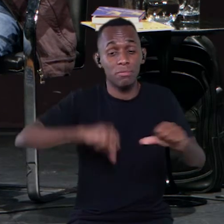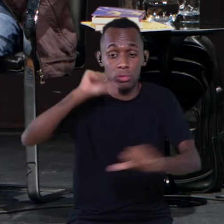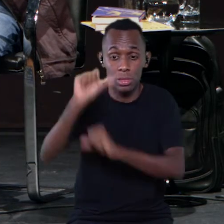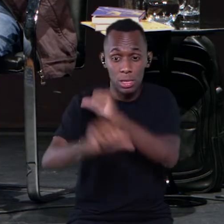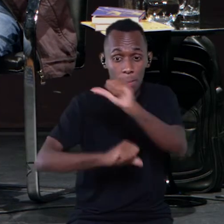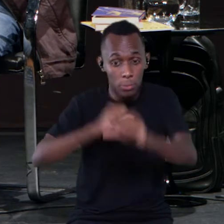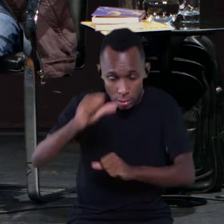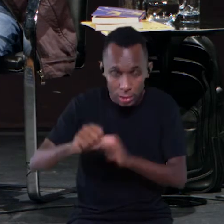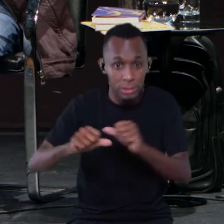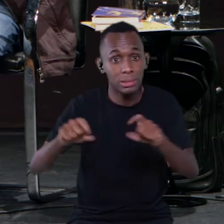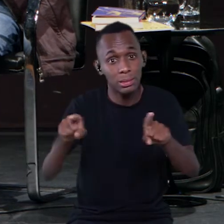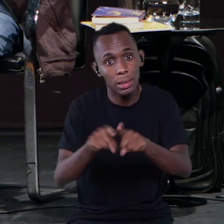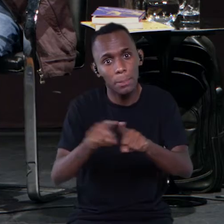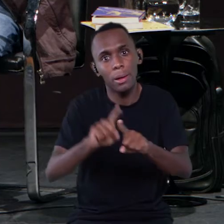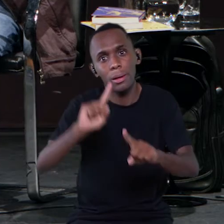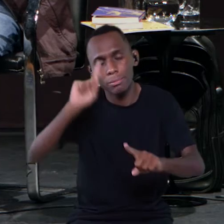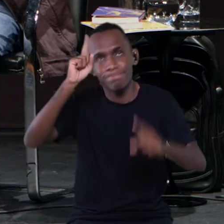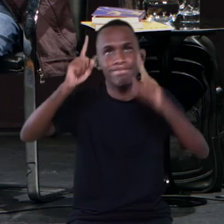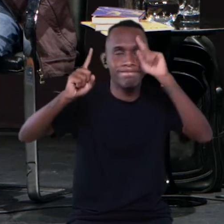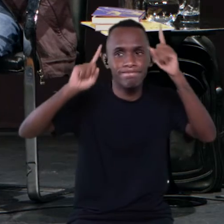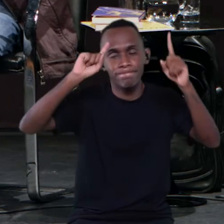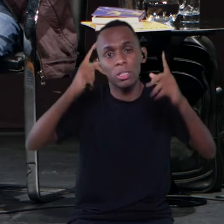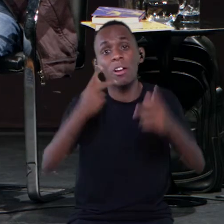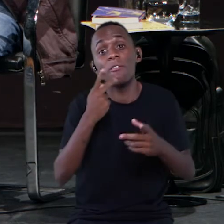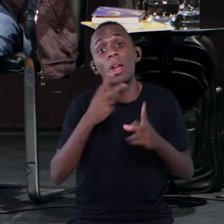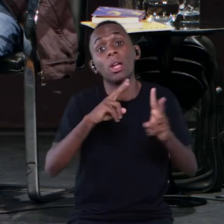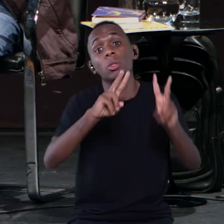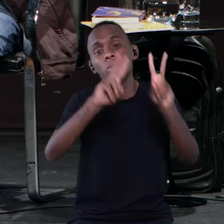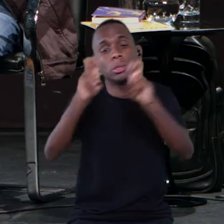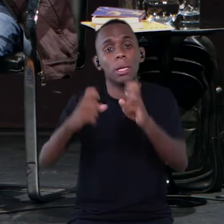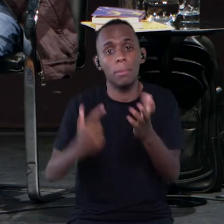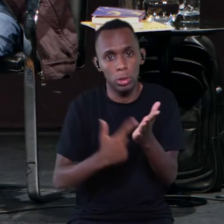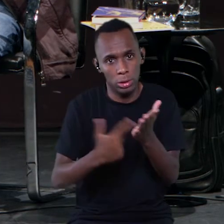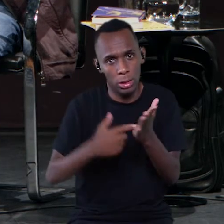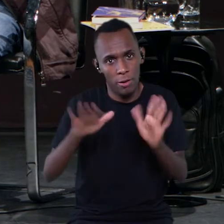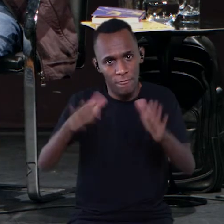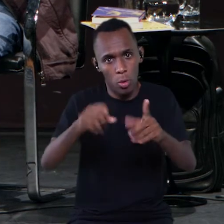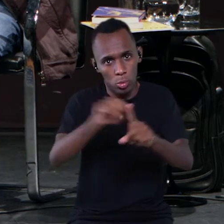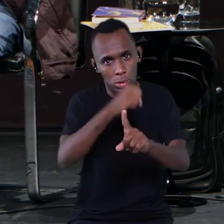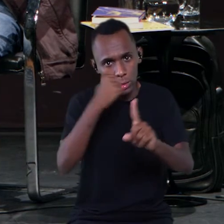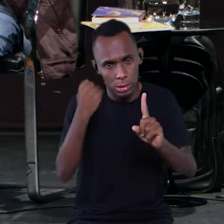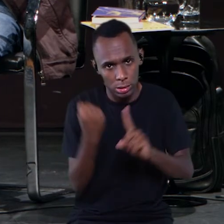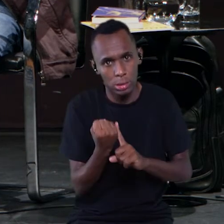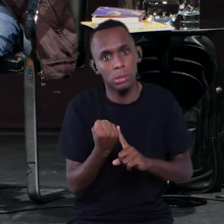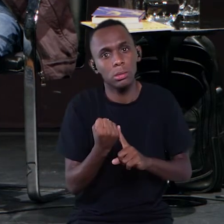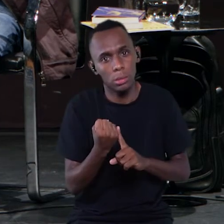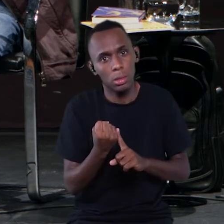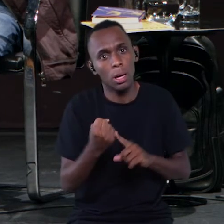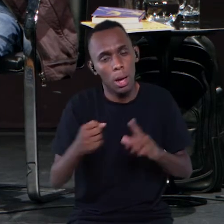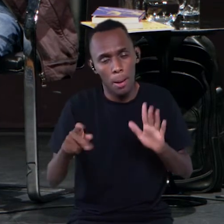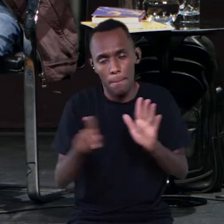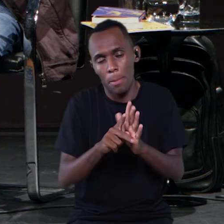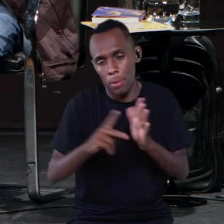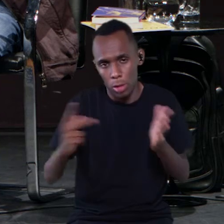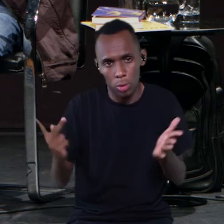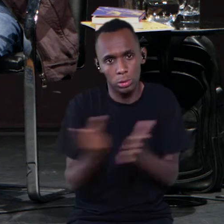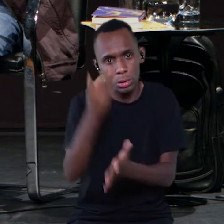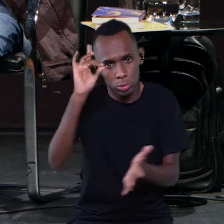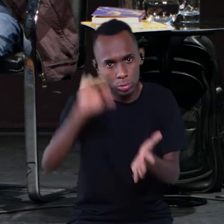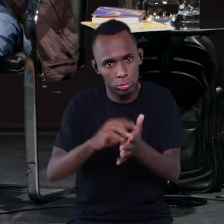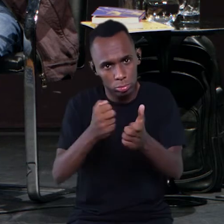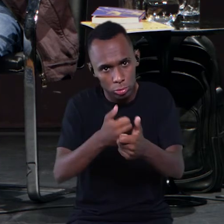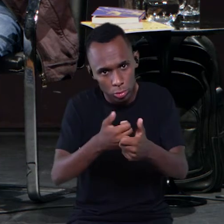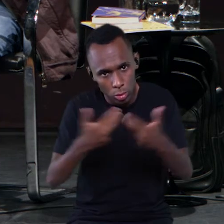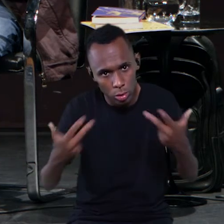que é fruto da criação. Isso aqui é Exato. interessante. Nós estamos falando de uma literatura muito social, muito real, baseada em fatos reais, como dizem